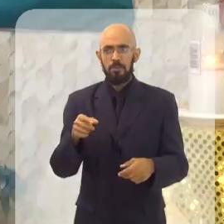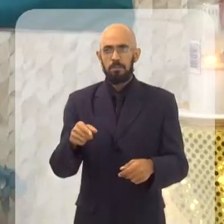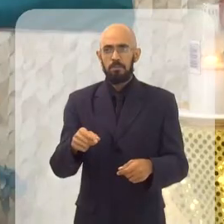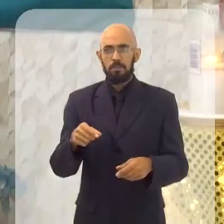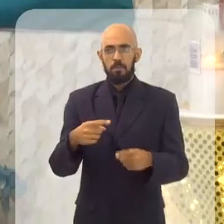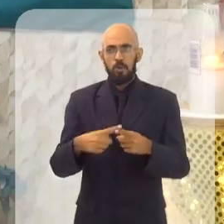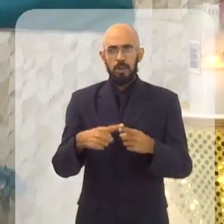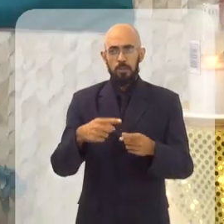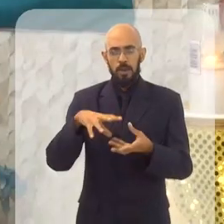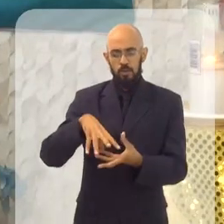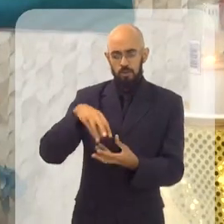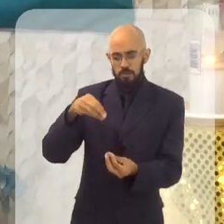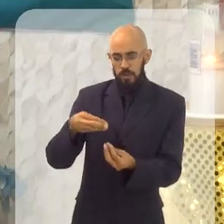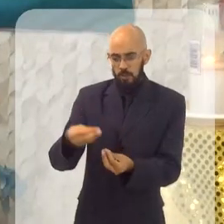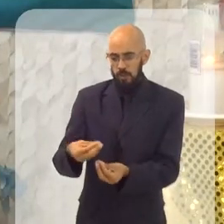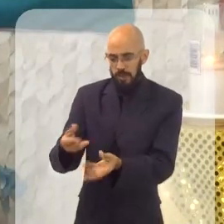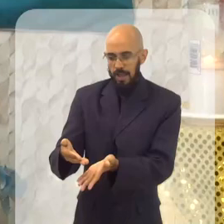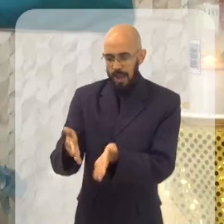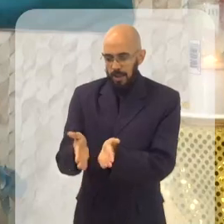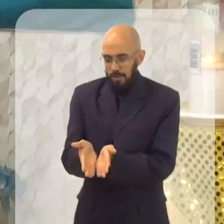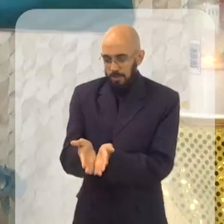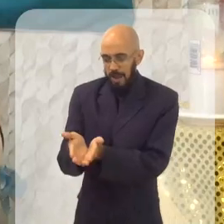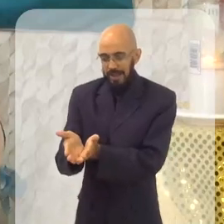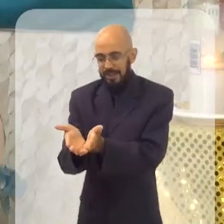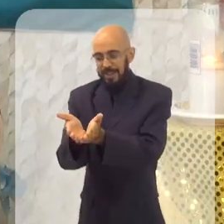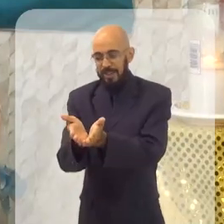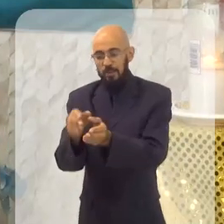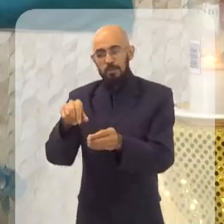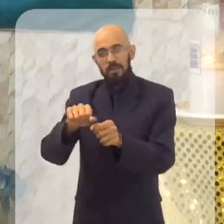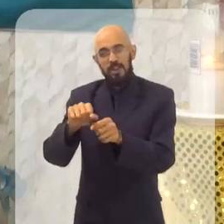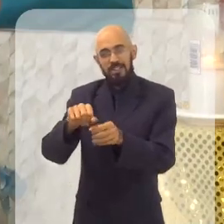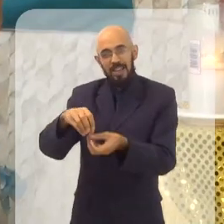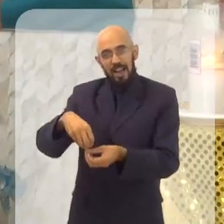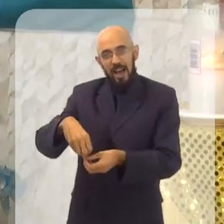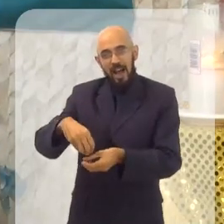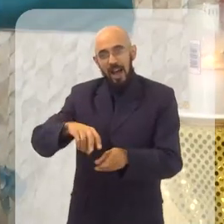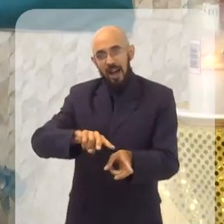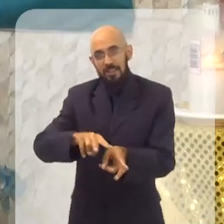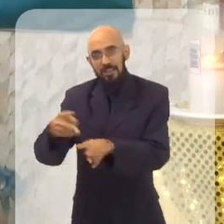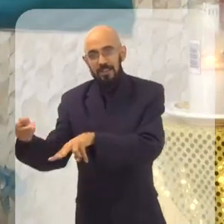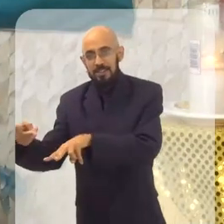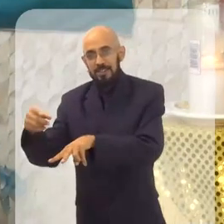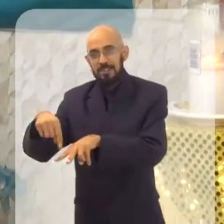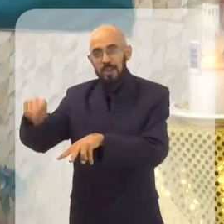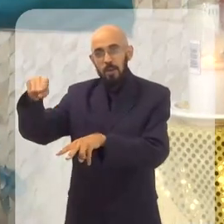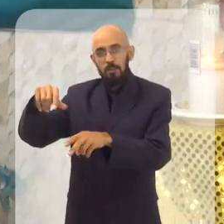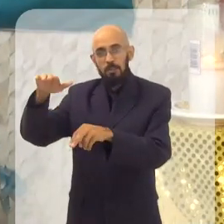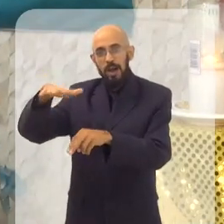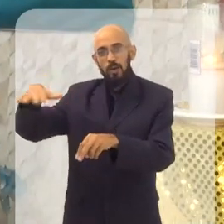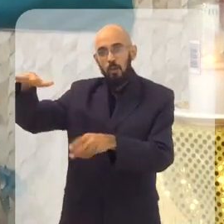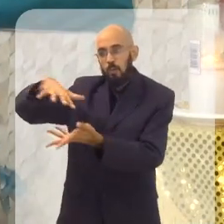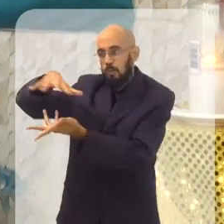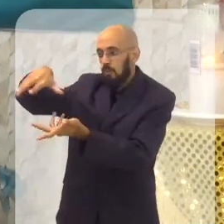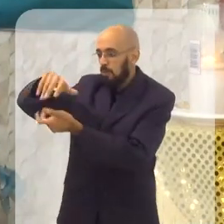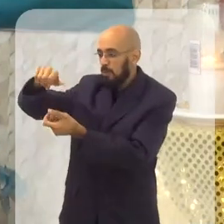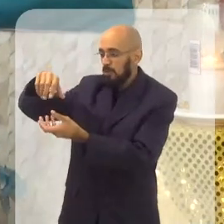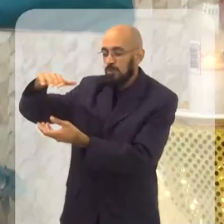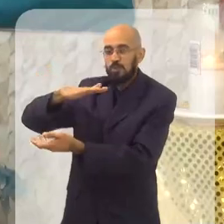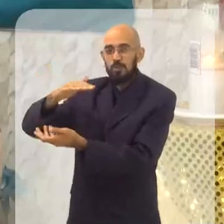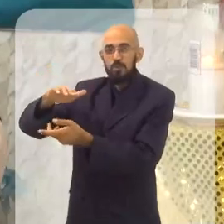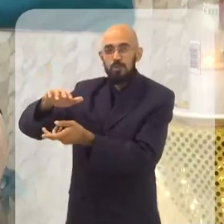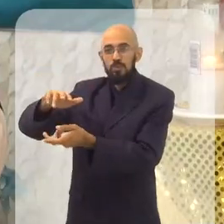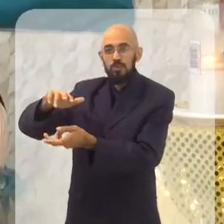aquele espírito dar o barqueiro para poder fazer a travessia para o mundo dos